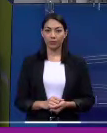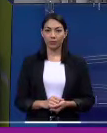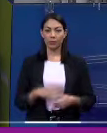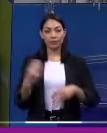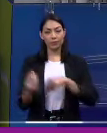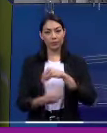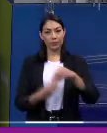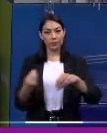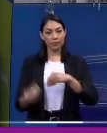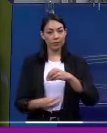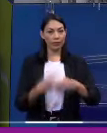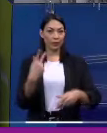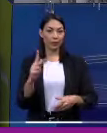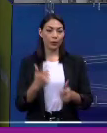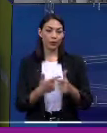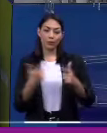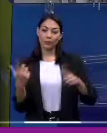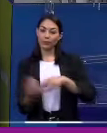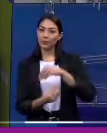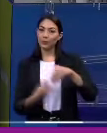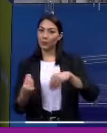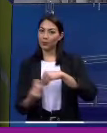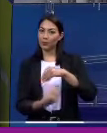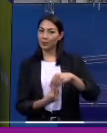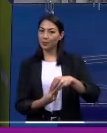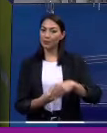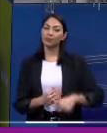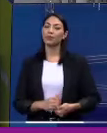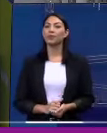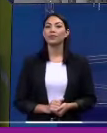18. Globo girando, sua sorte girando.